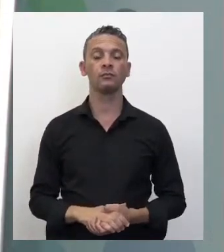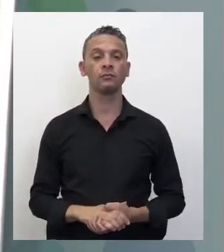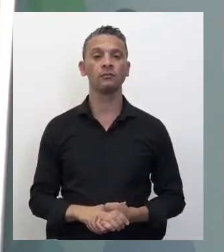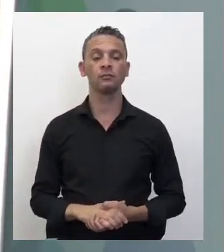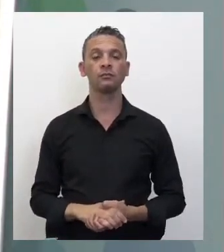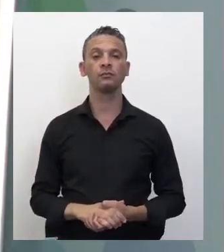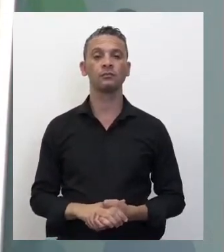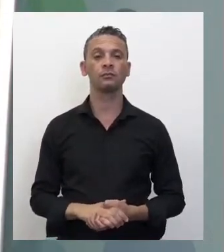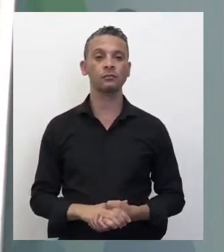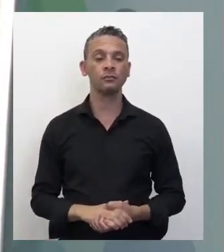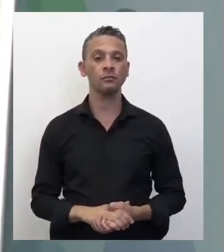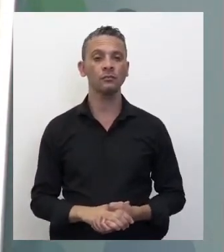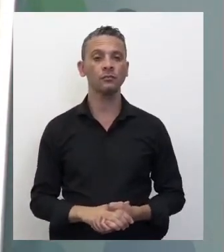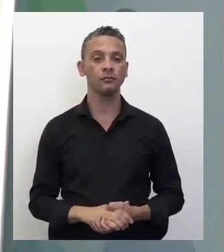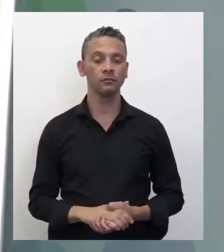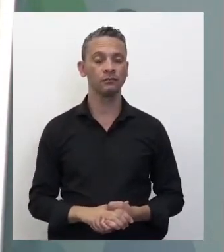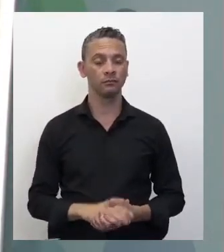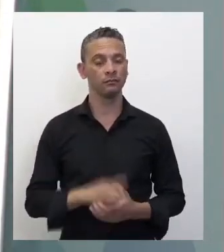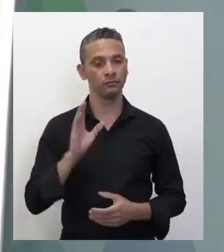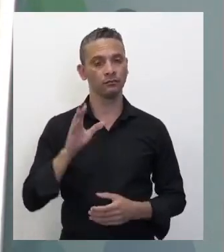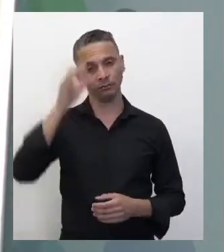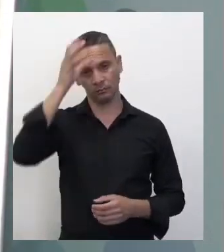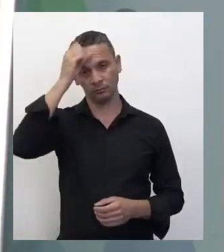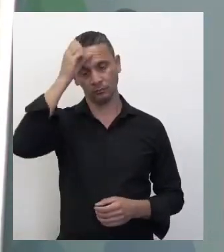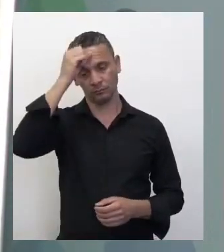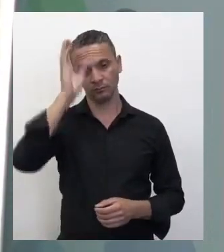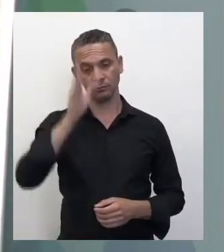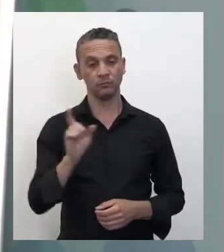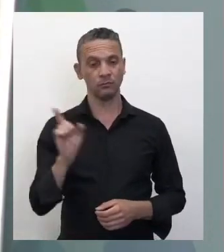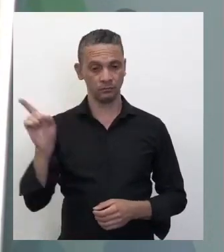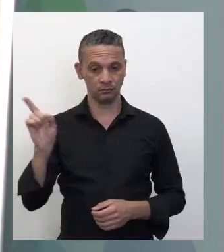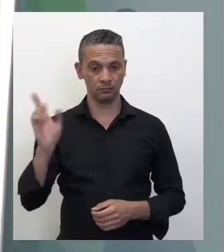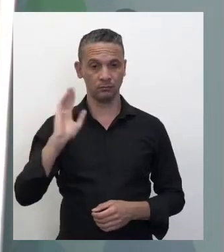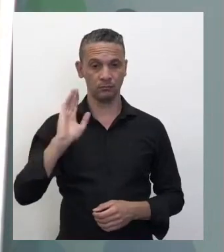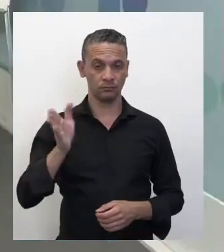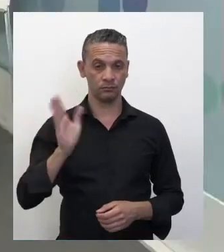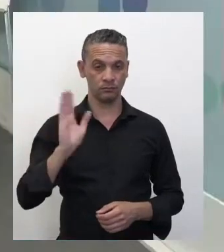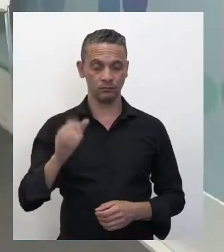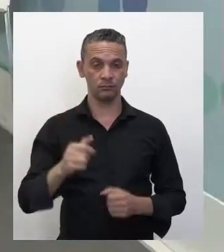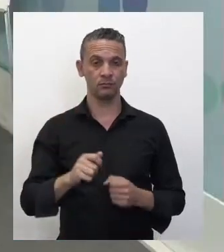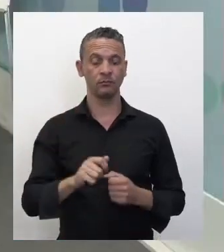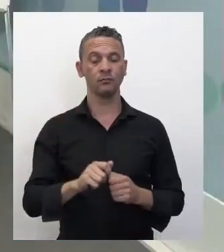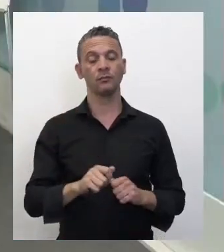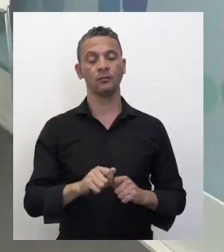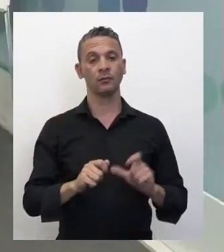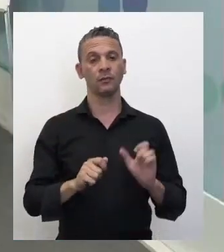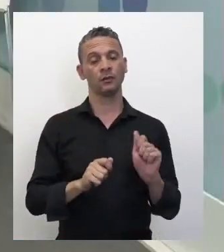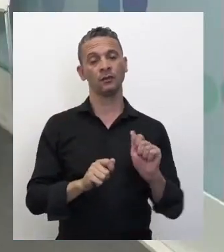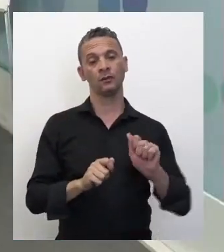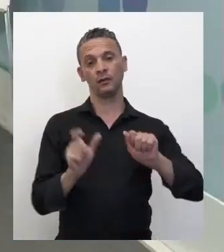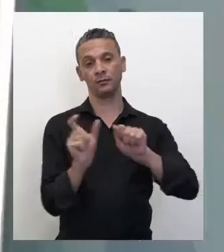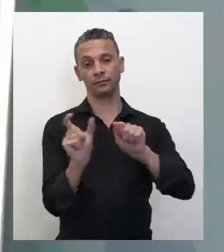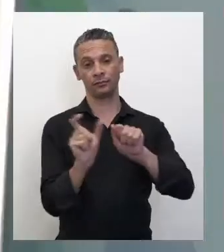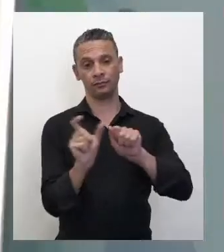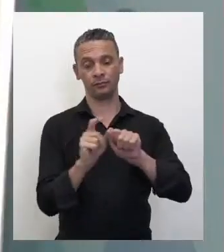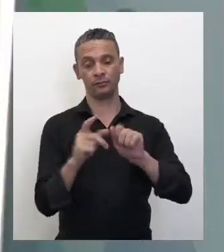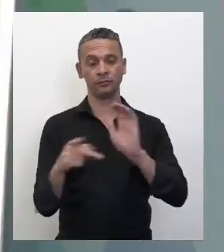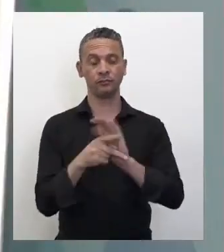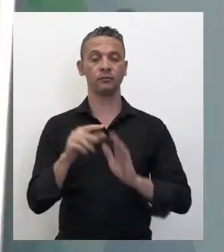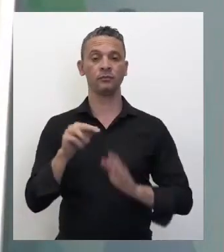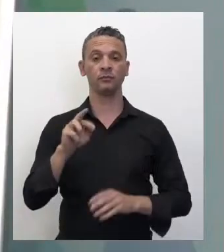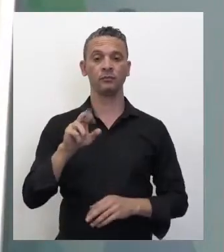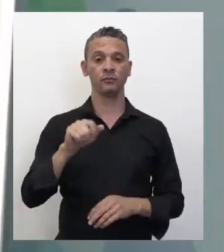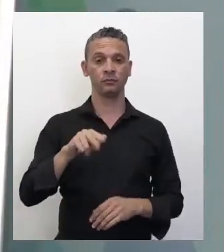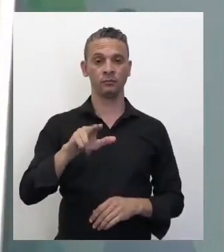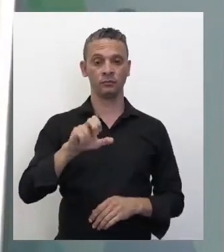always, que nós trabalhamos esse bimestre também como um advérbio de frequência. Então, ele aparece aqui, normalmente